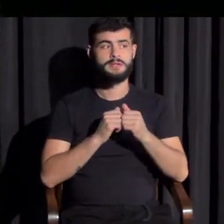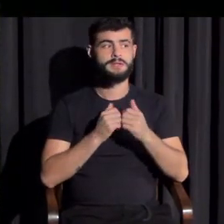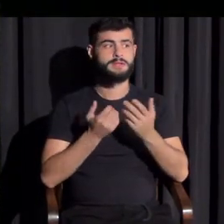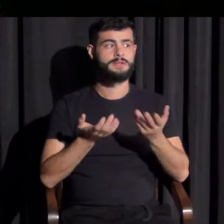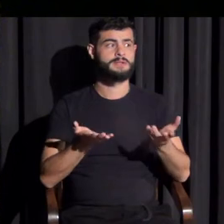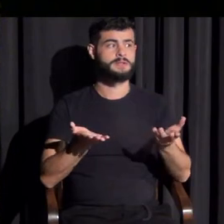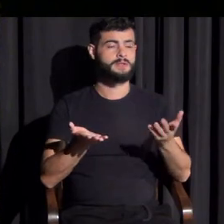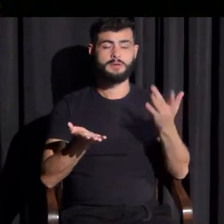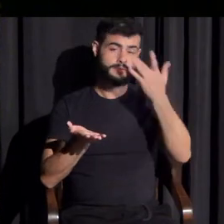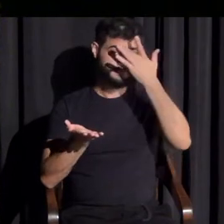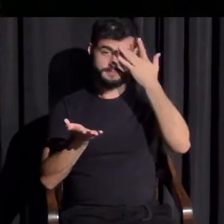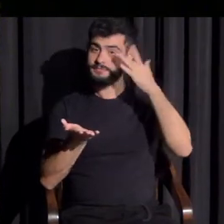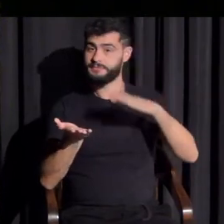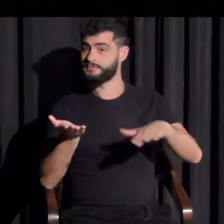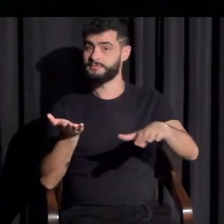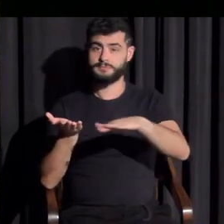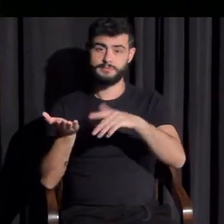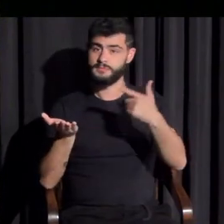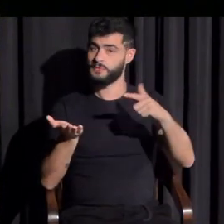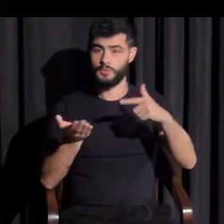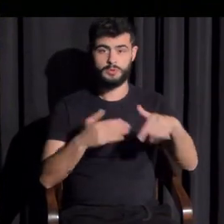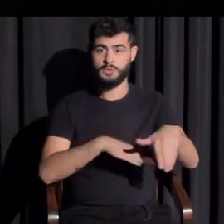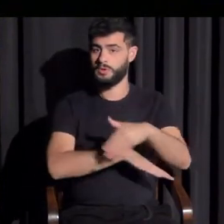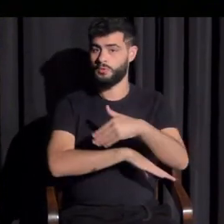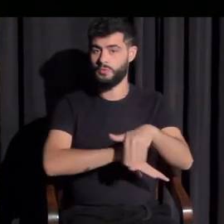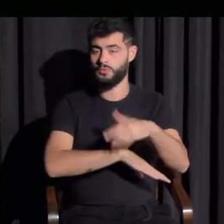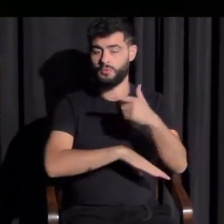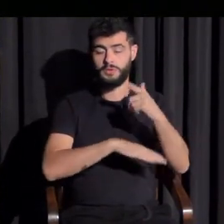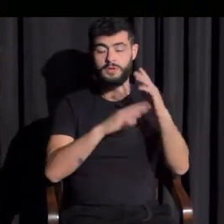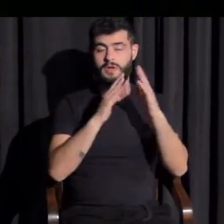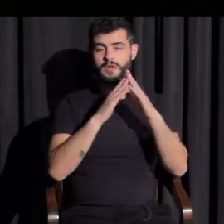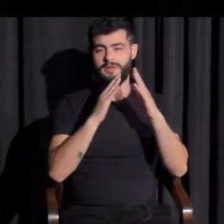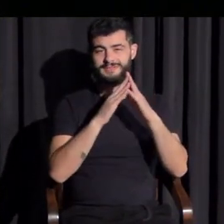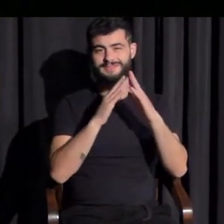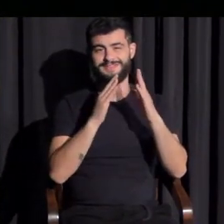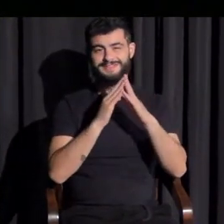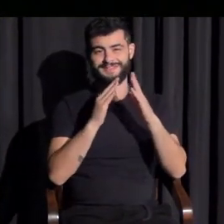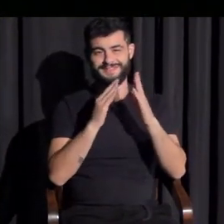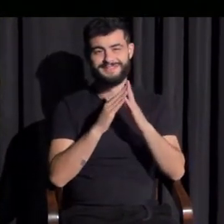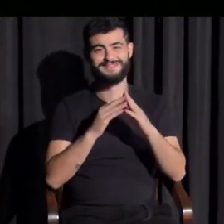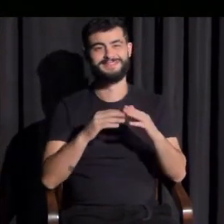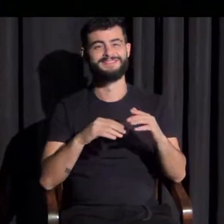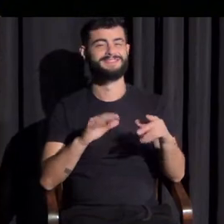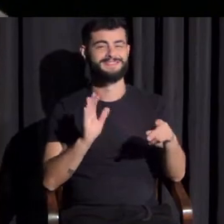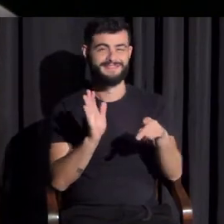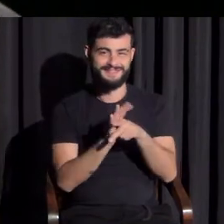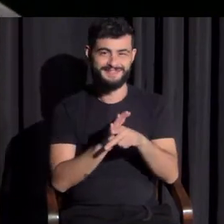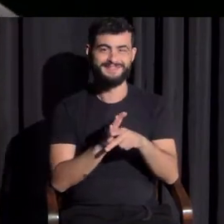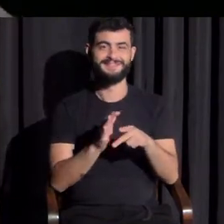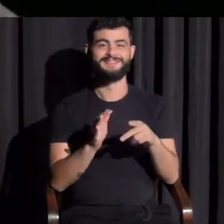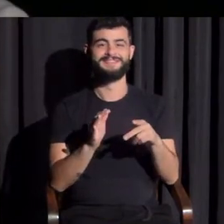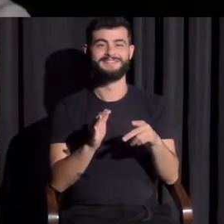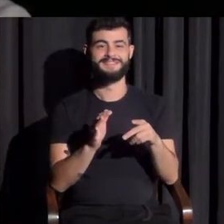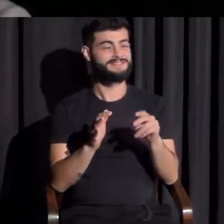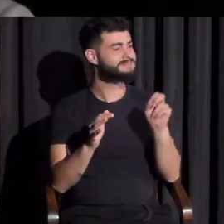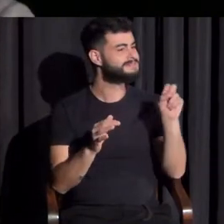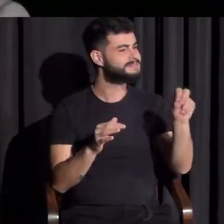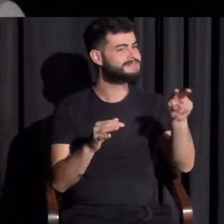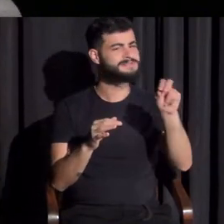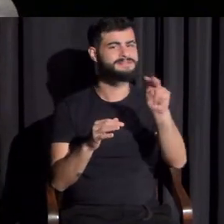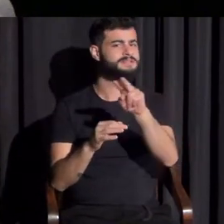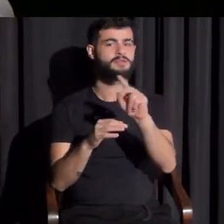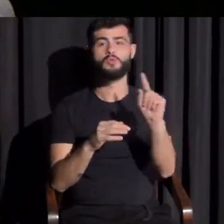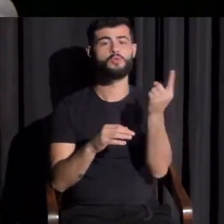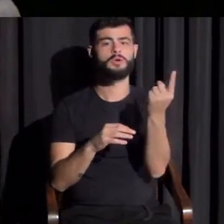essa população sem teto de São Paulo também passa a ser constituída pela presença, né, de mais casais, mais